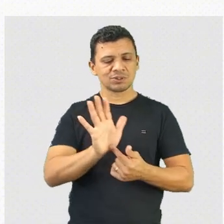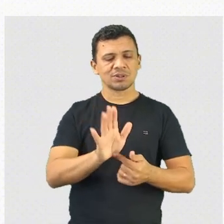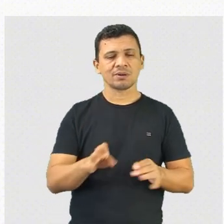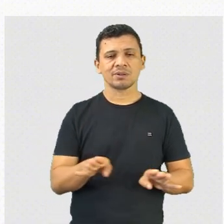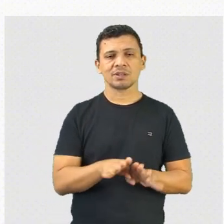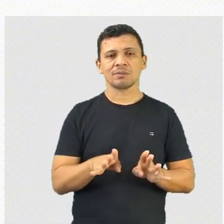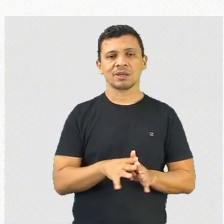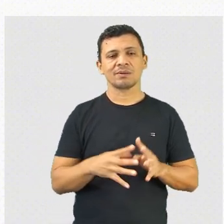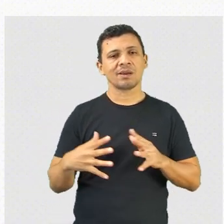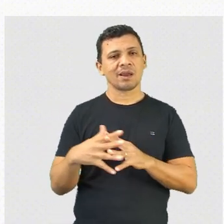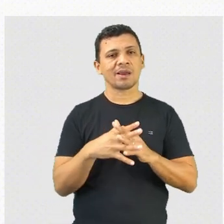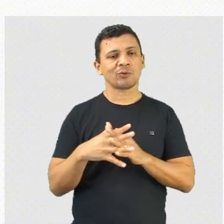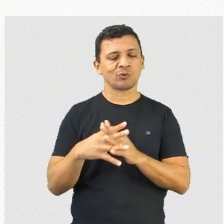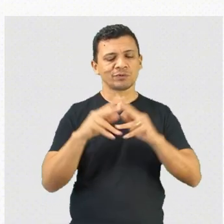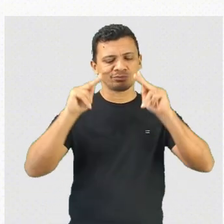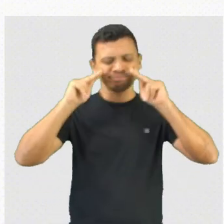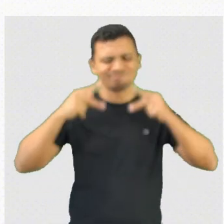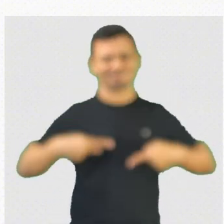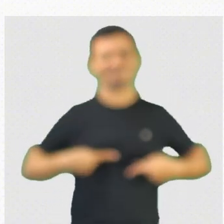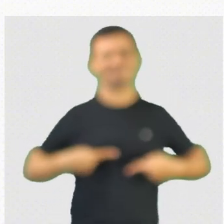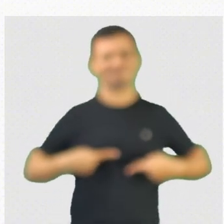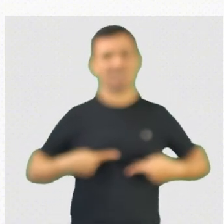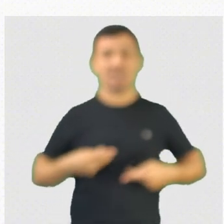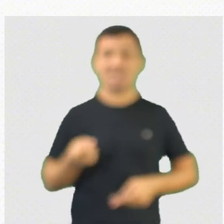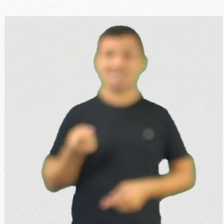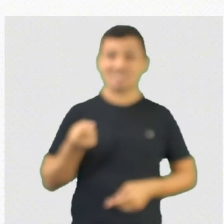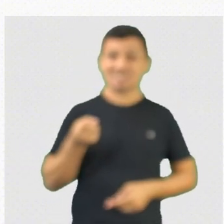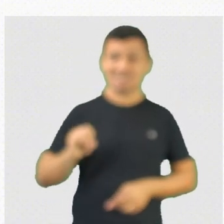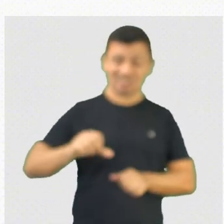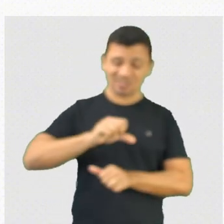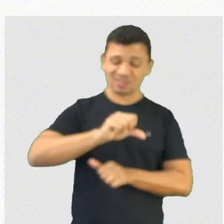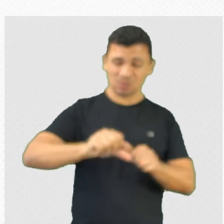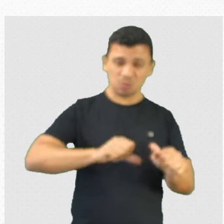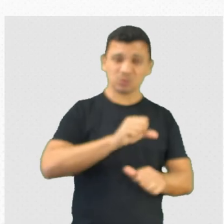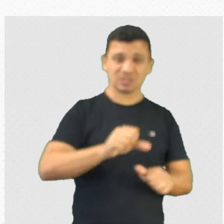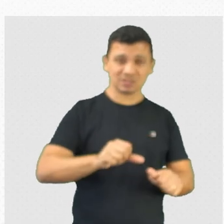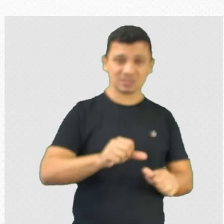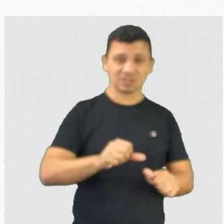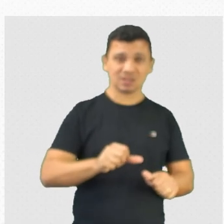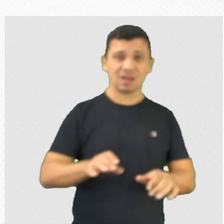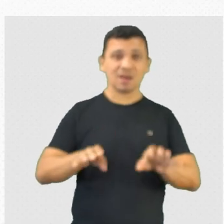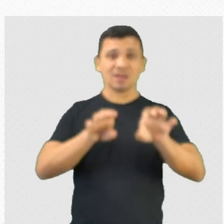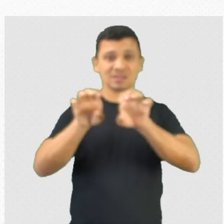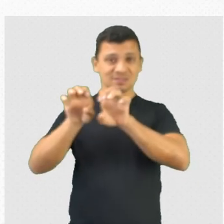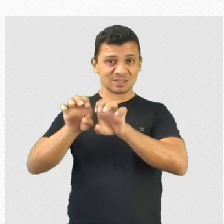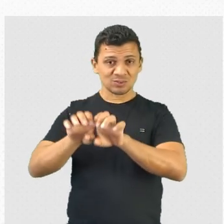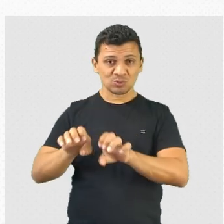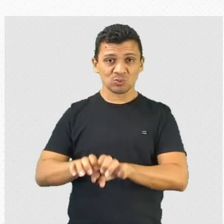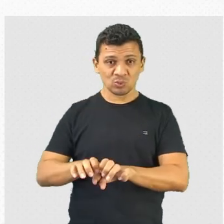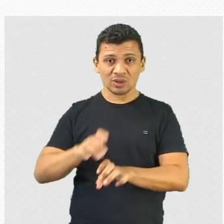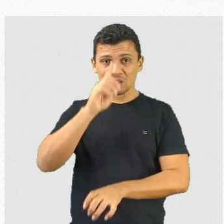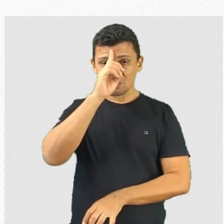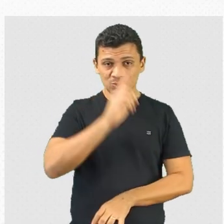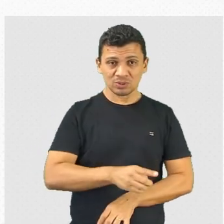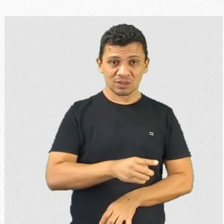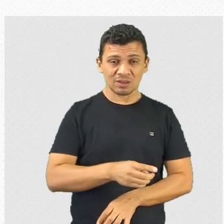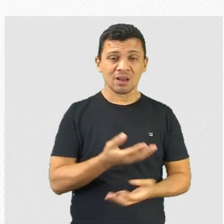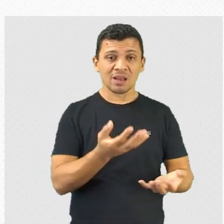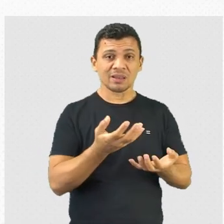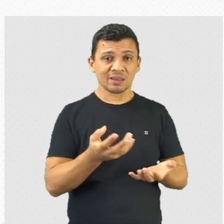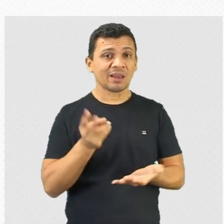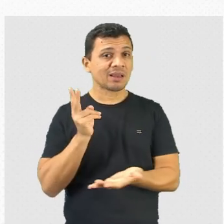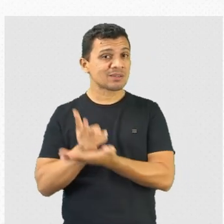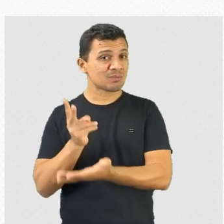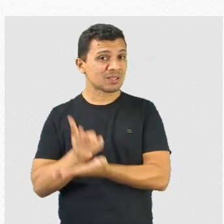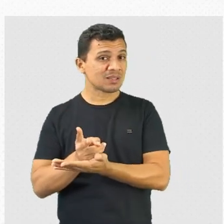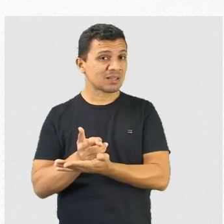de reconhecimento. Porque se há uma mudança, obviamente aquela estrutura que está dominando ali, ela vai querer se manter.